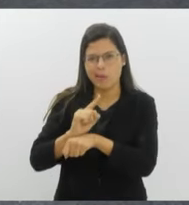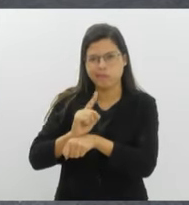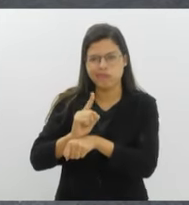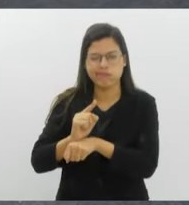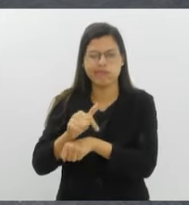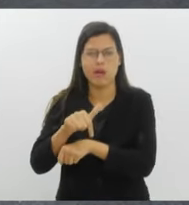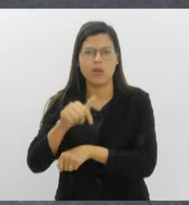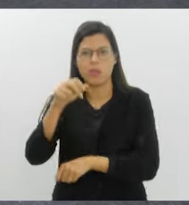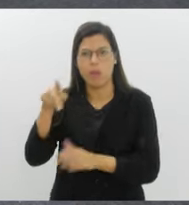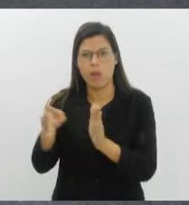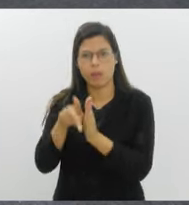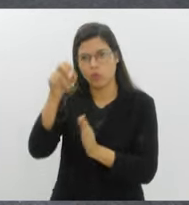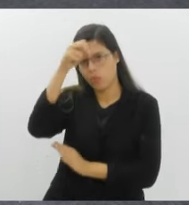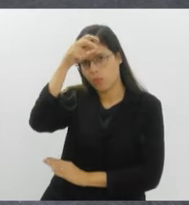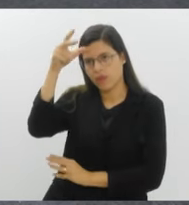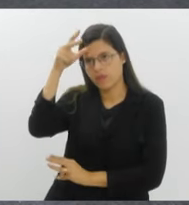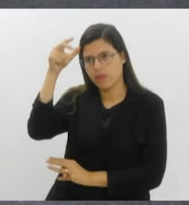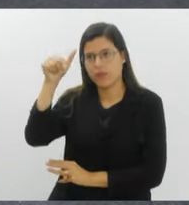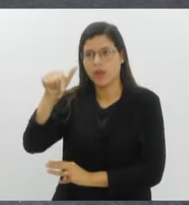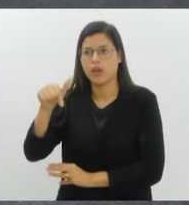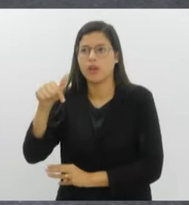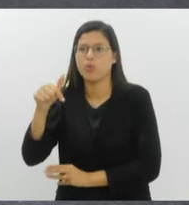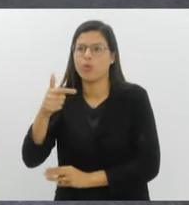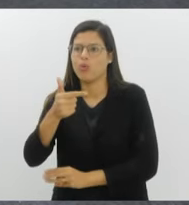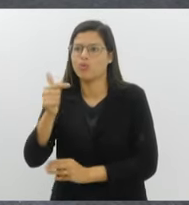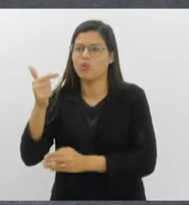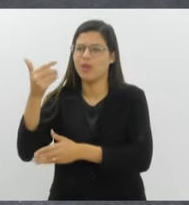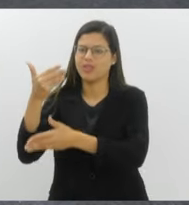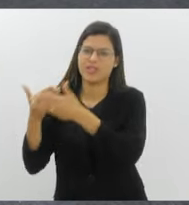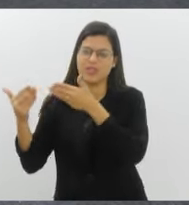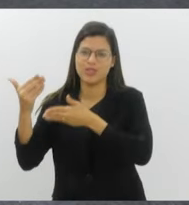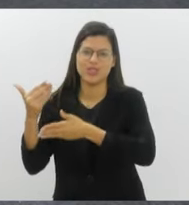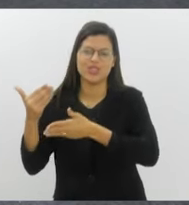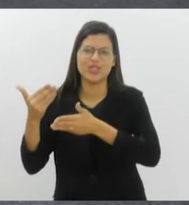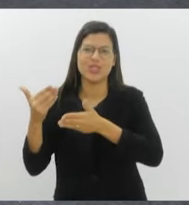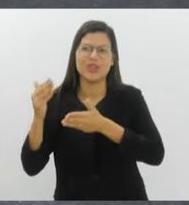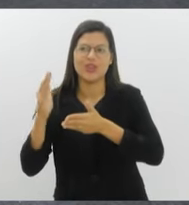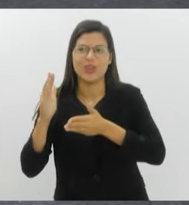rin-tin-tin, para os mais antigos como eu, que já tenho cabelos brancos,